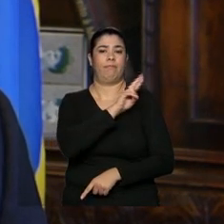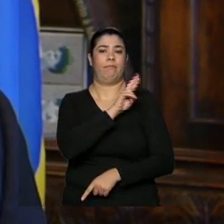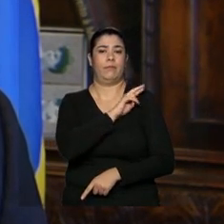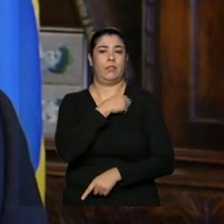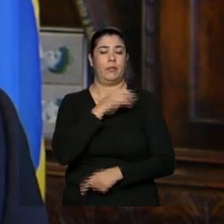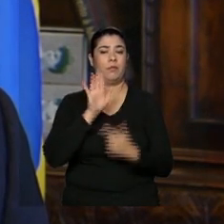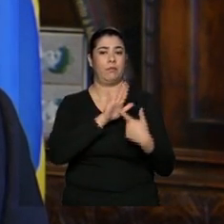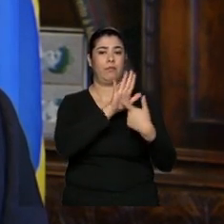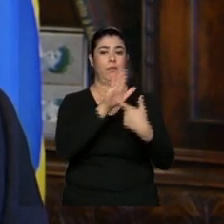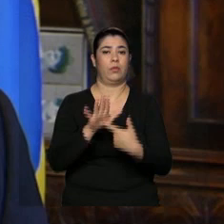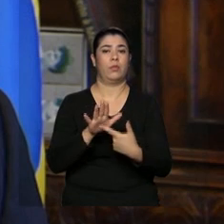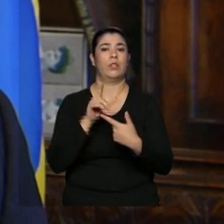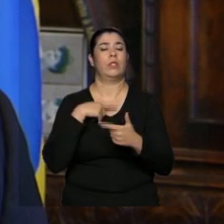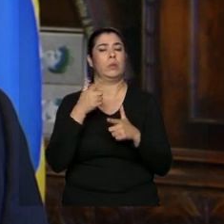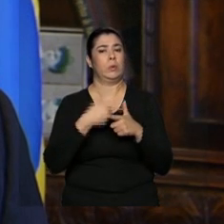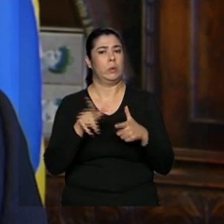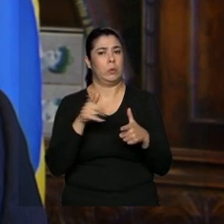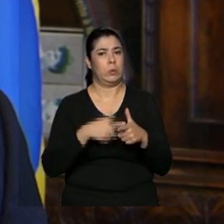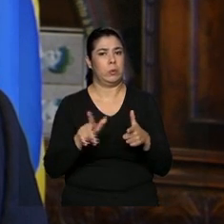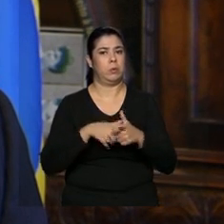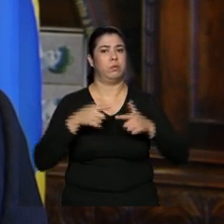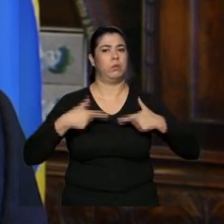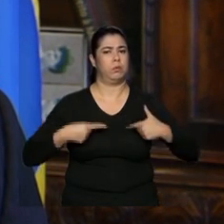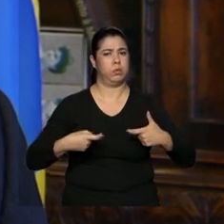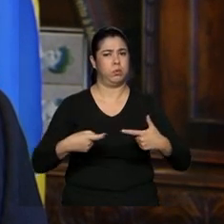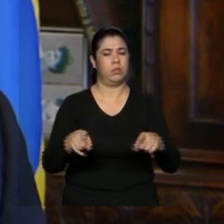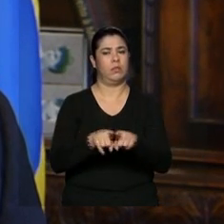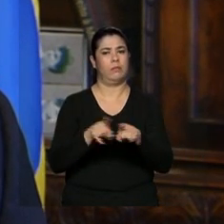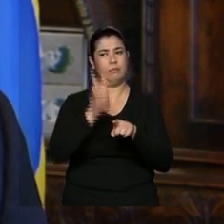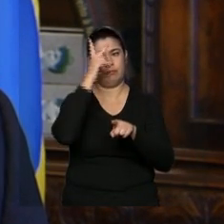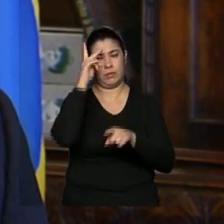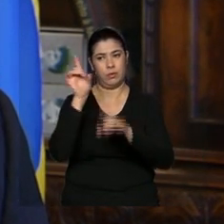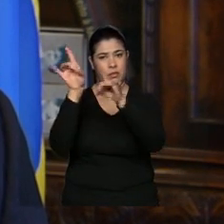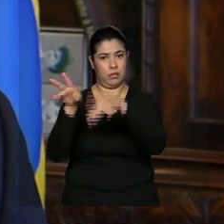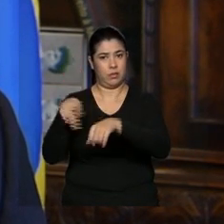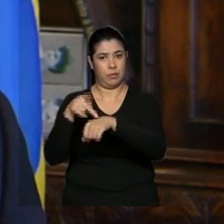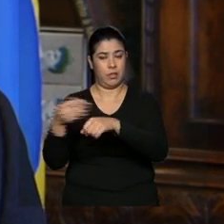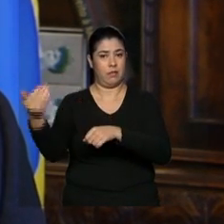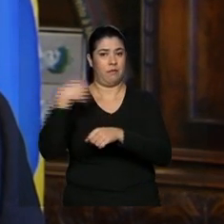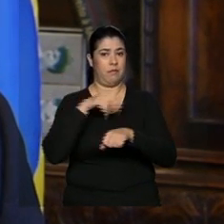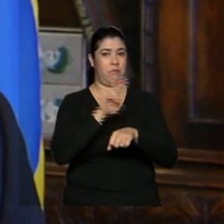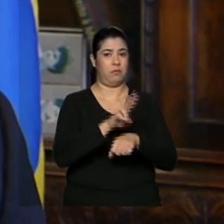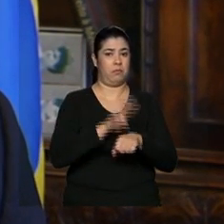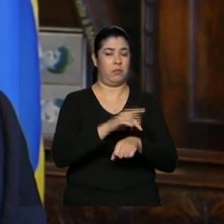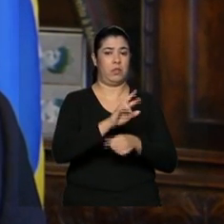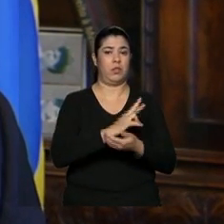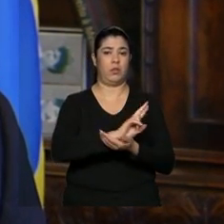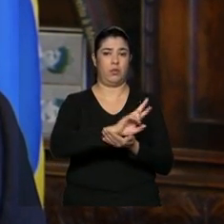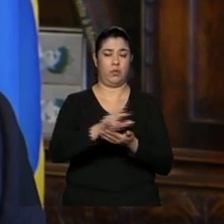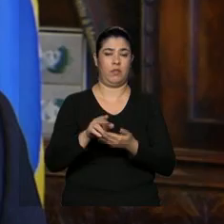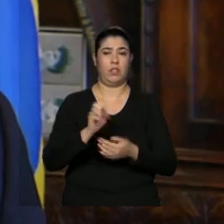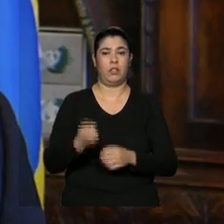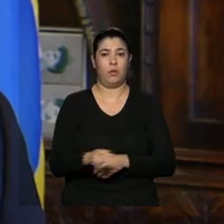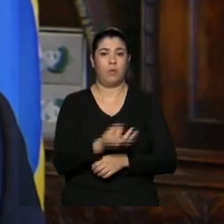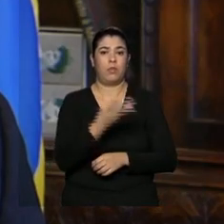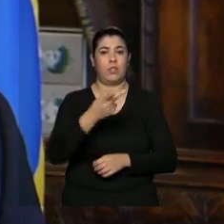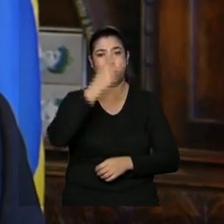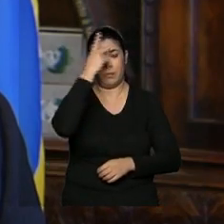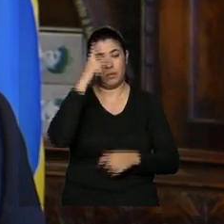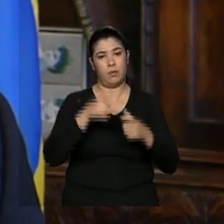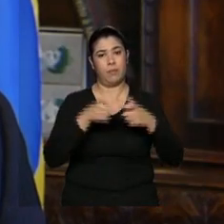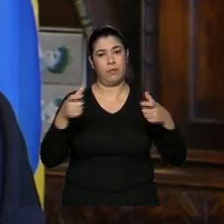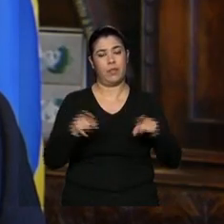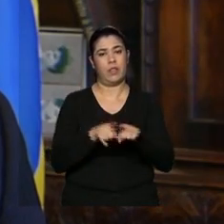responsável por visibilizar o drama desses refugiados e que acabam também sendo a população mais numerosa entre os solicitantes. Mas também